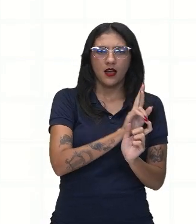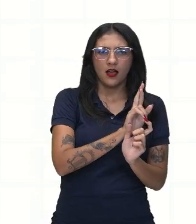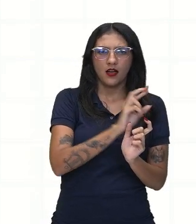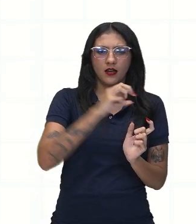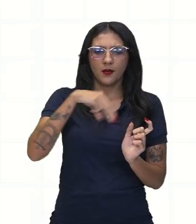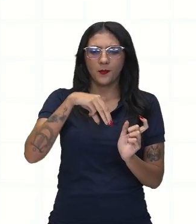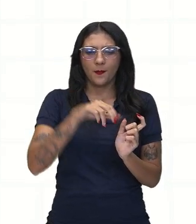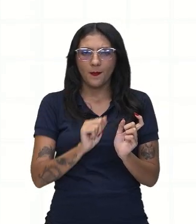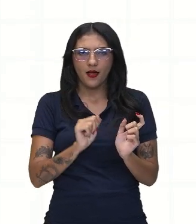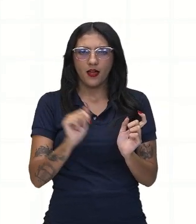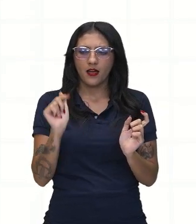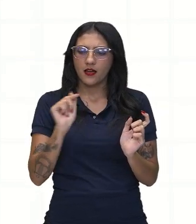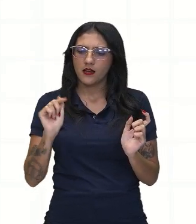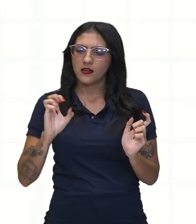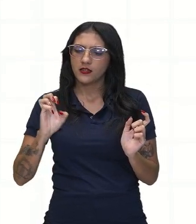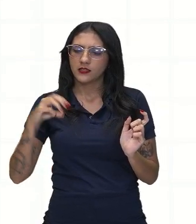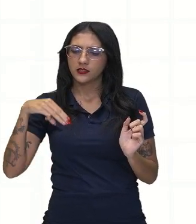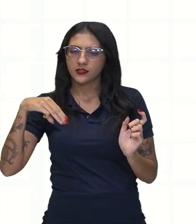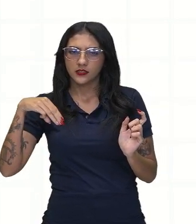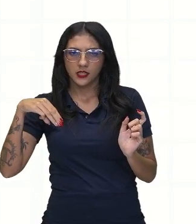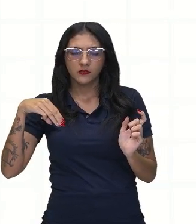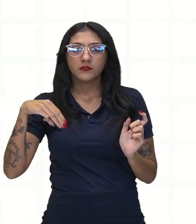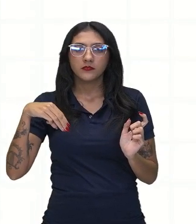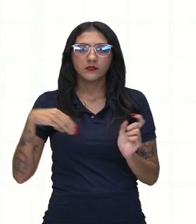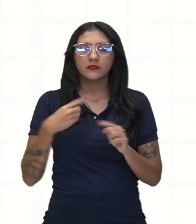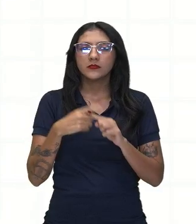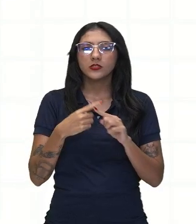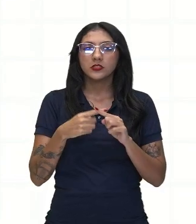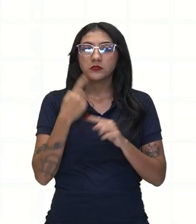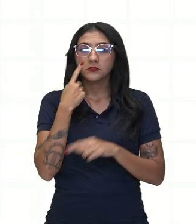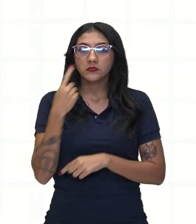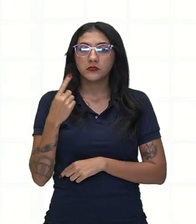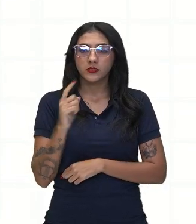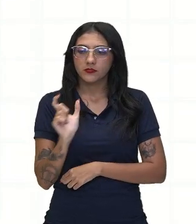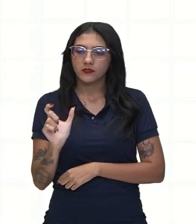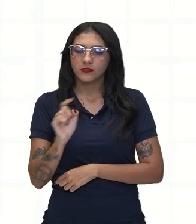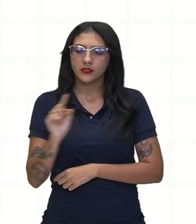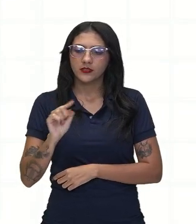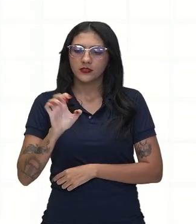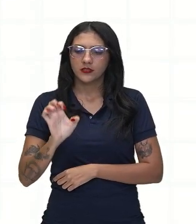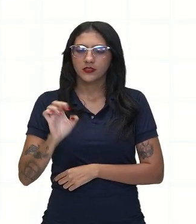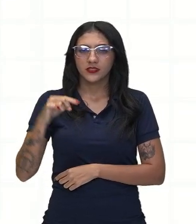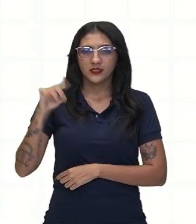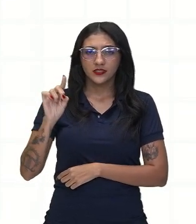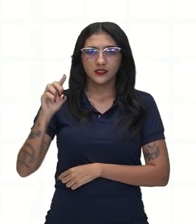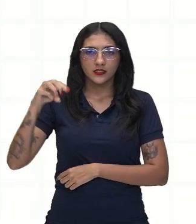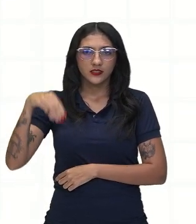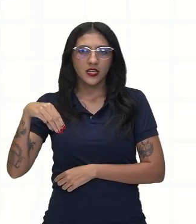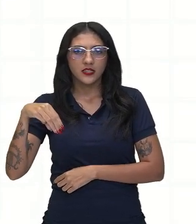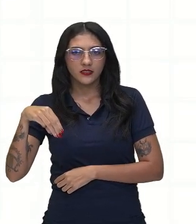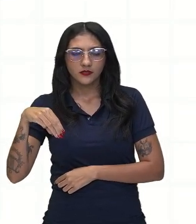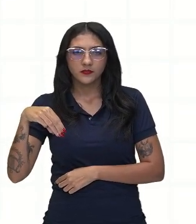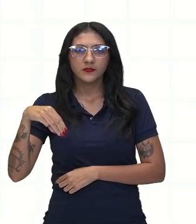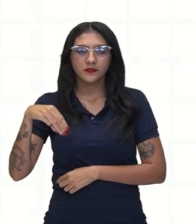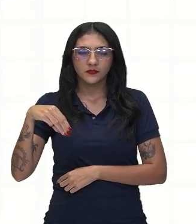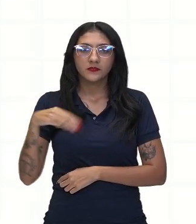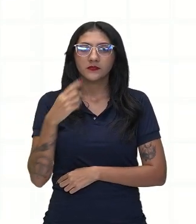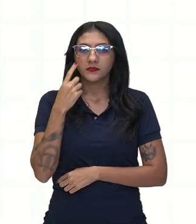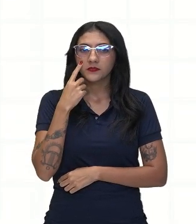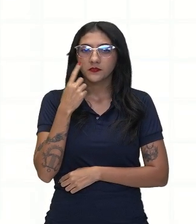É uma oxítona? É uma oxítona, porque a última sílaba é a mais forte. Só que aqui... Só não,